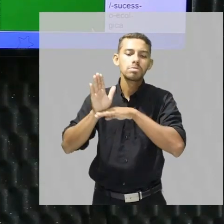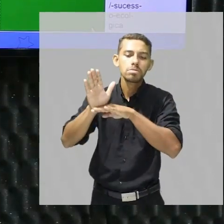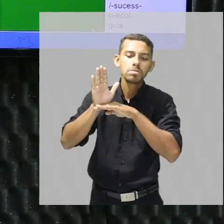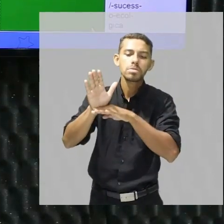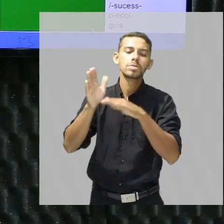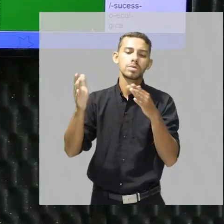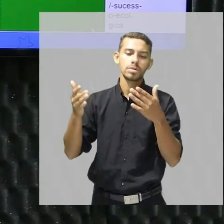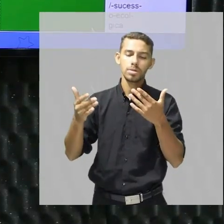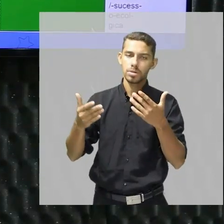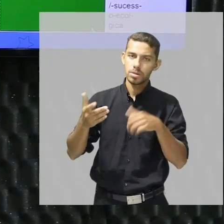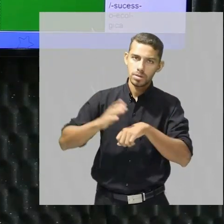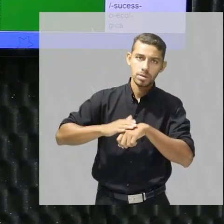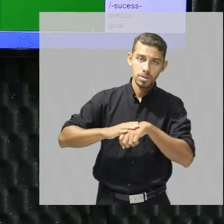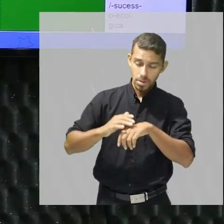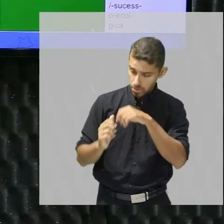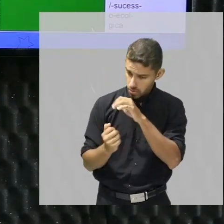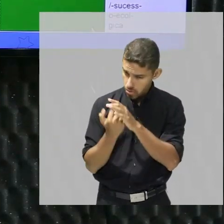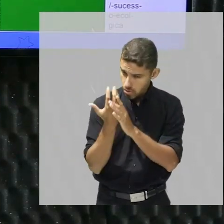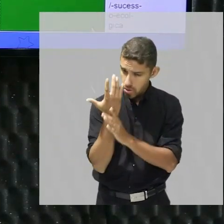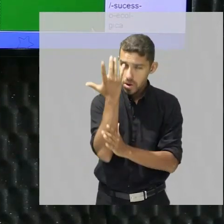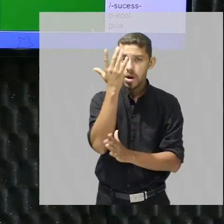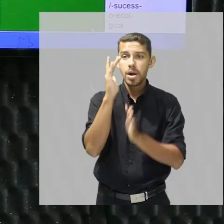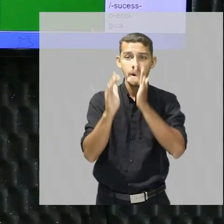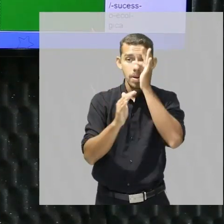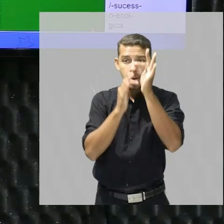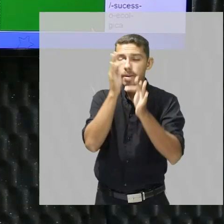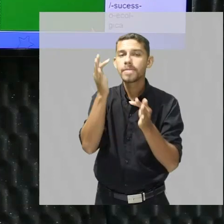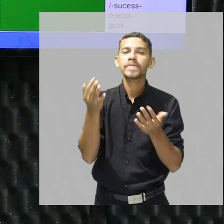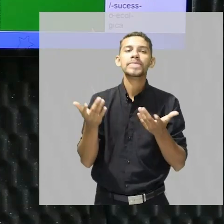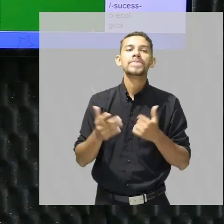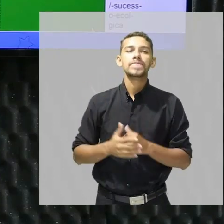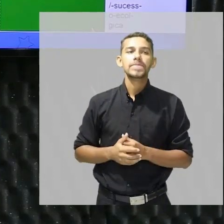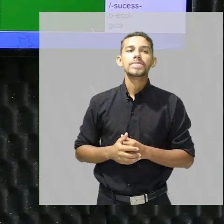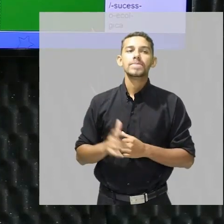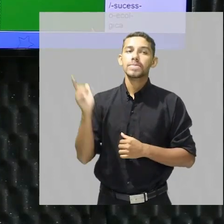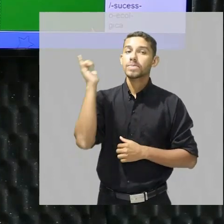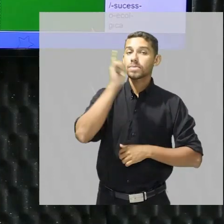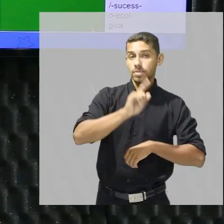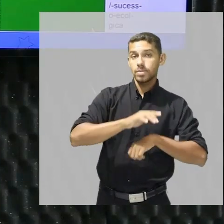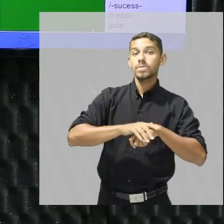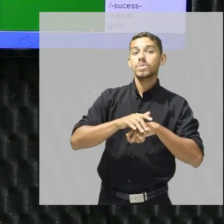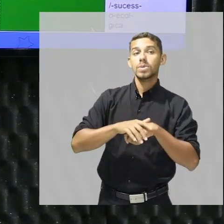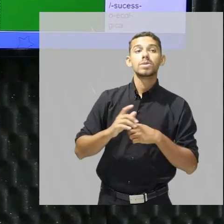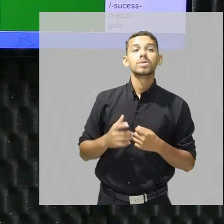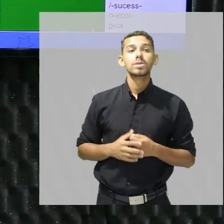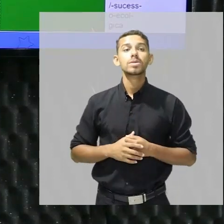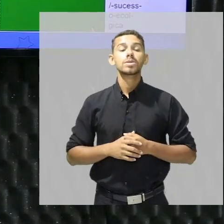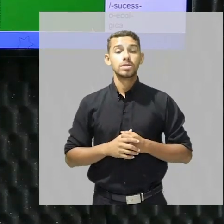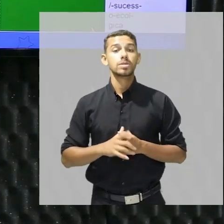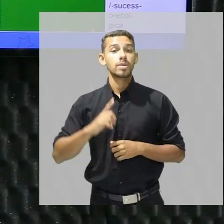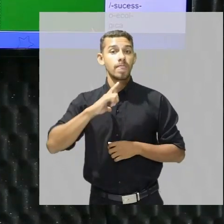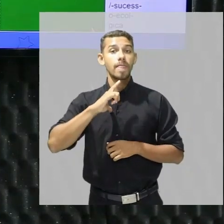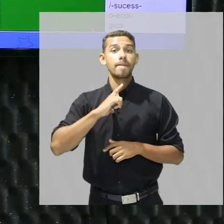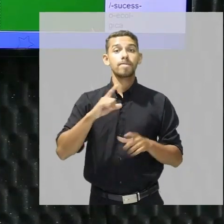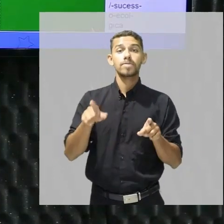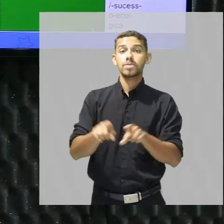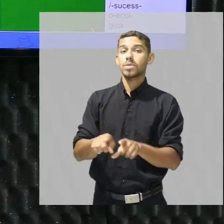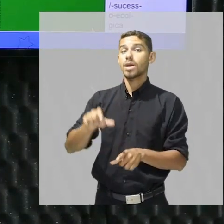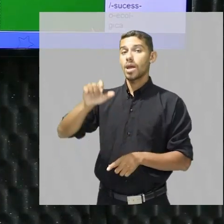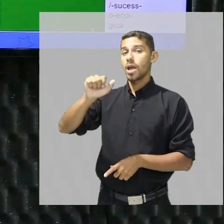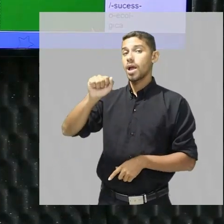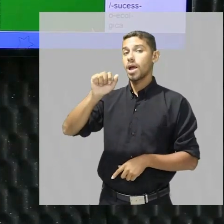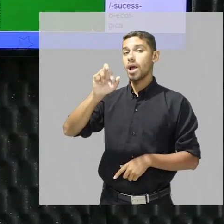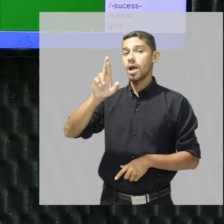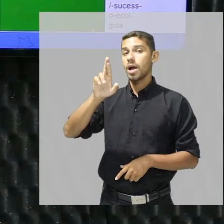pequenas plantas, que posteriormente elas vão dando condições para que pequenos arbustos